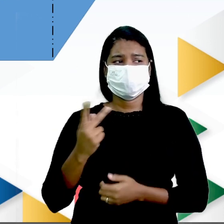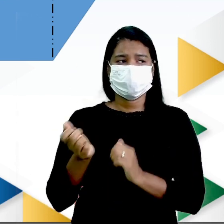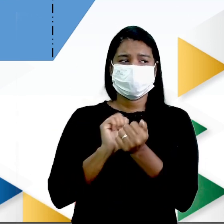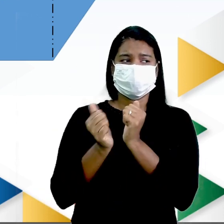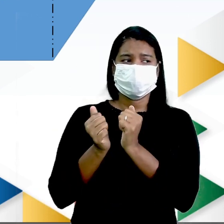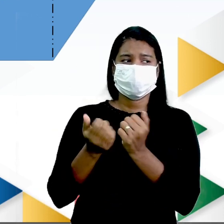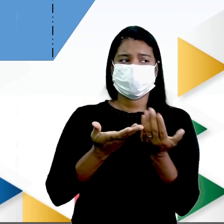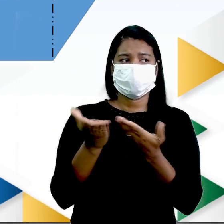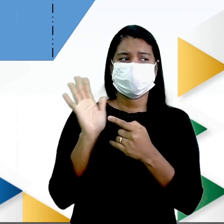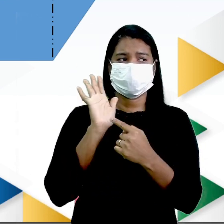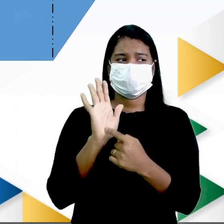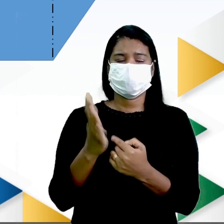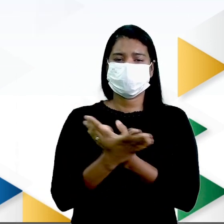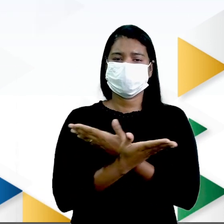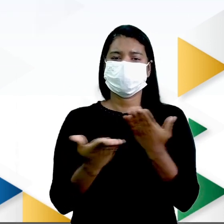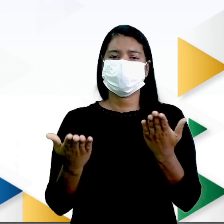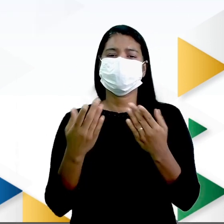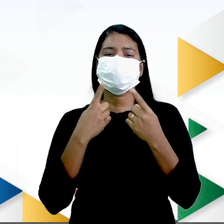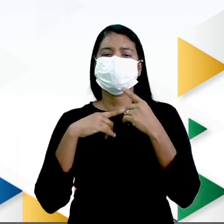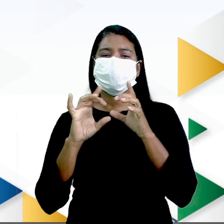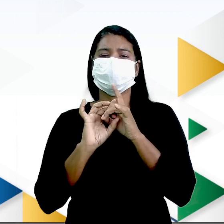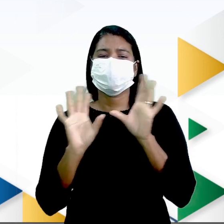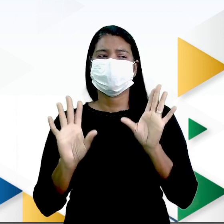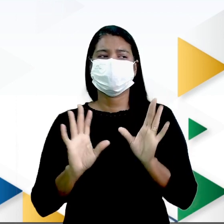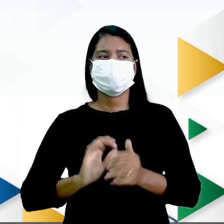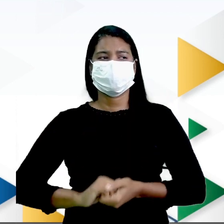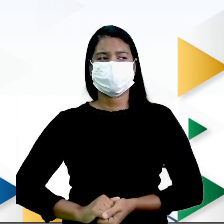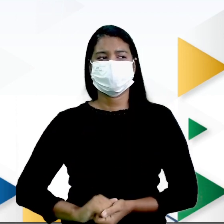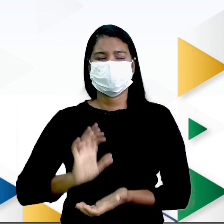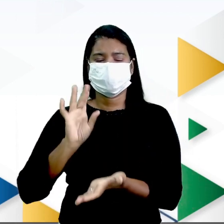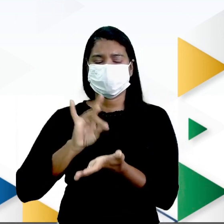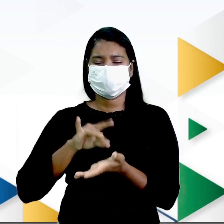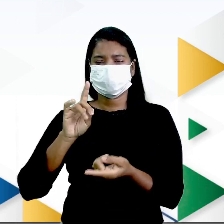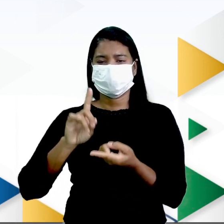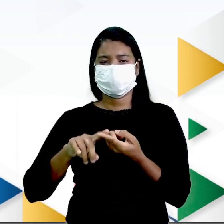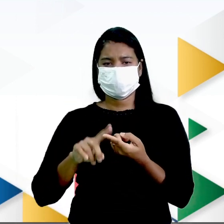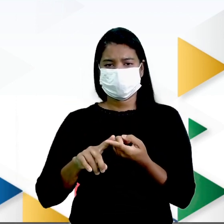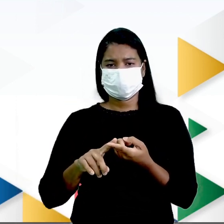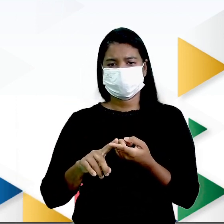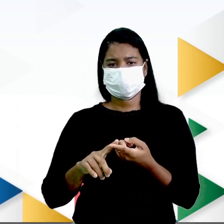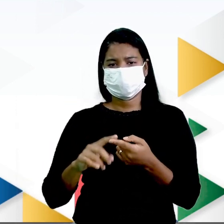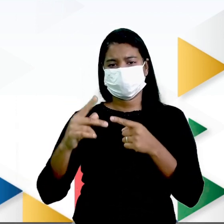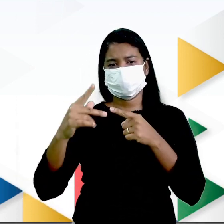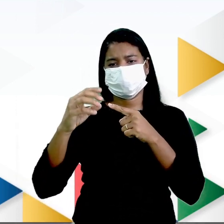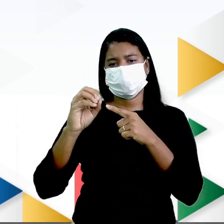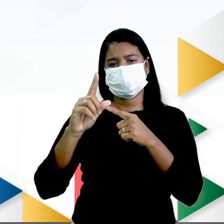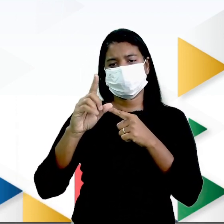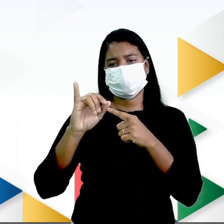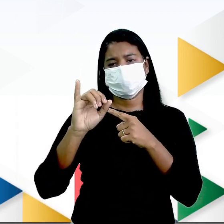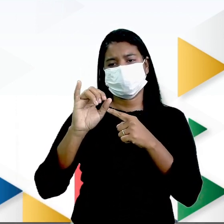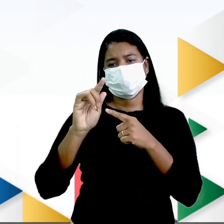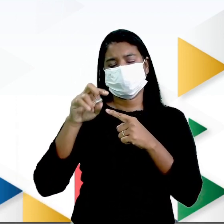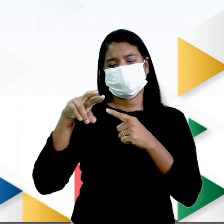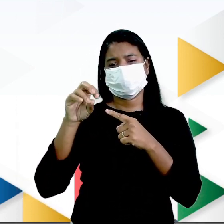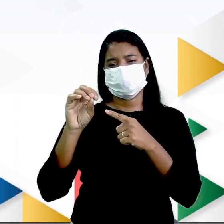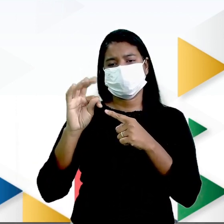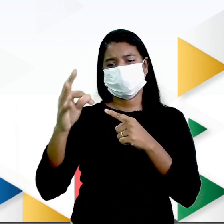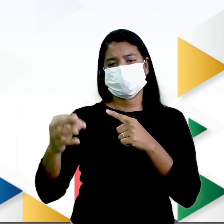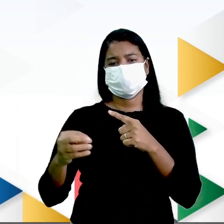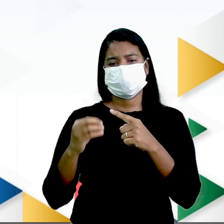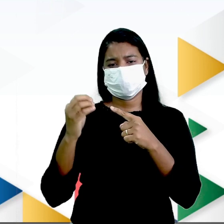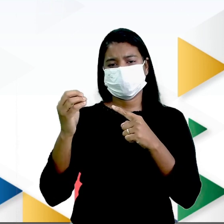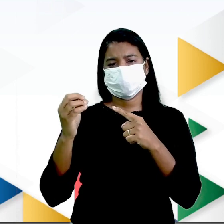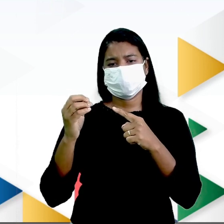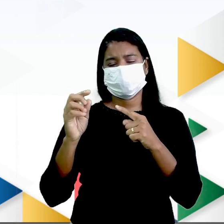te mostrei, tá bom? Fique à vontade. Bom, o conceito de polígonos regulares é esse. Possui todos os